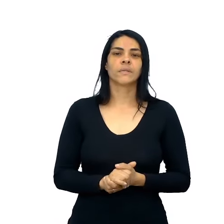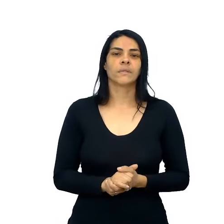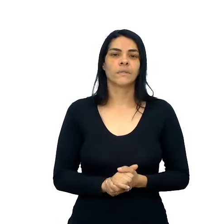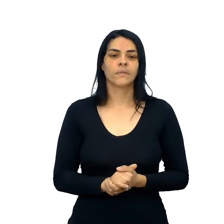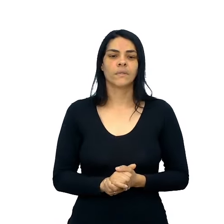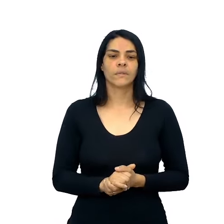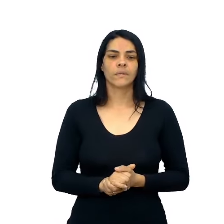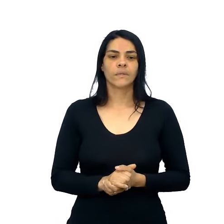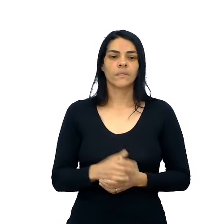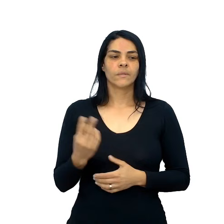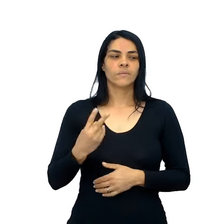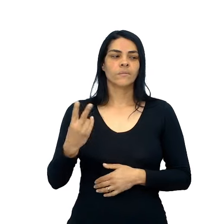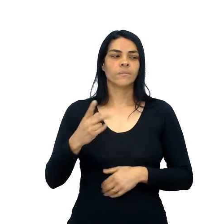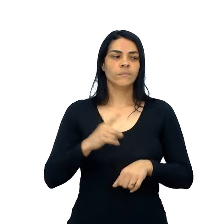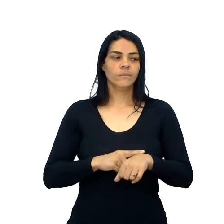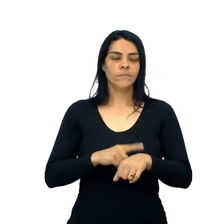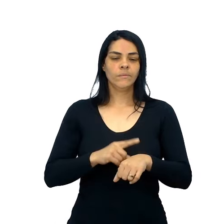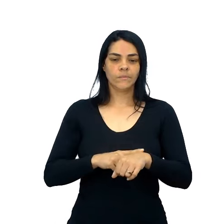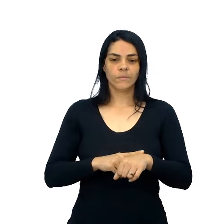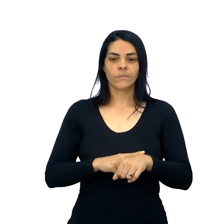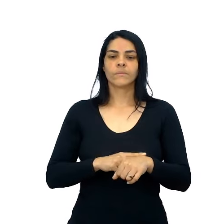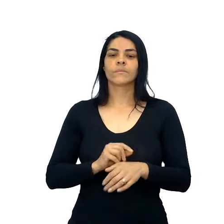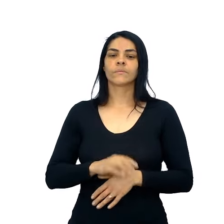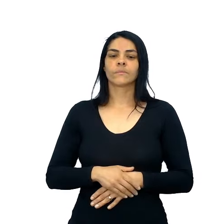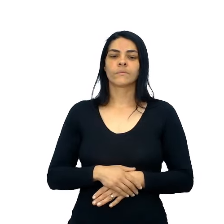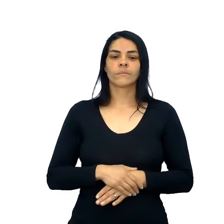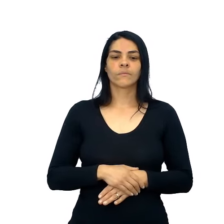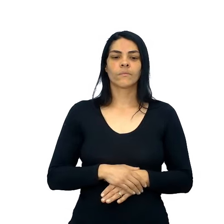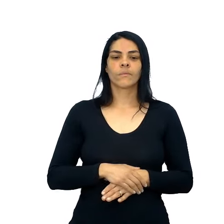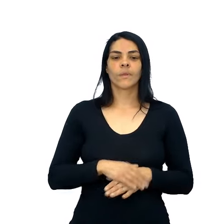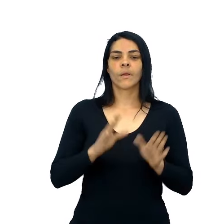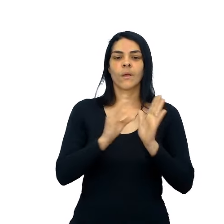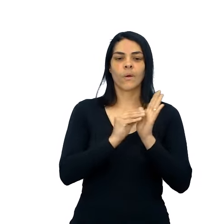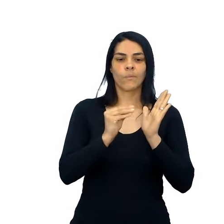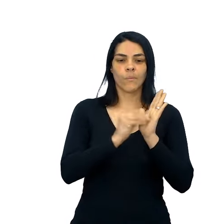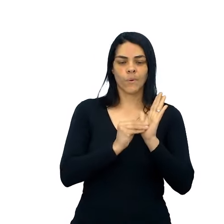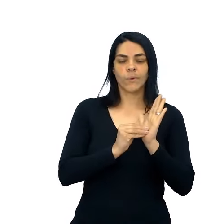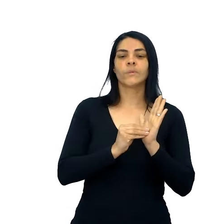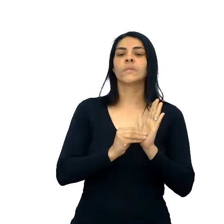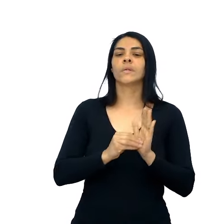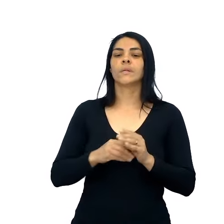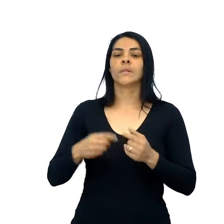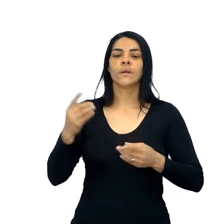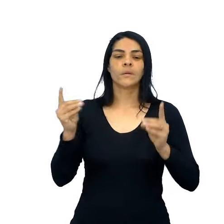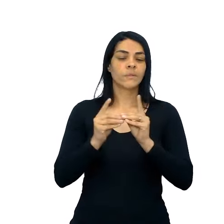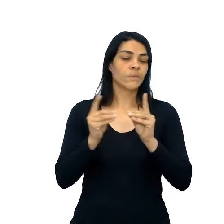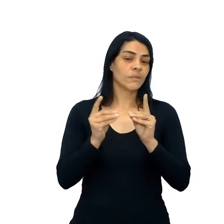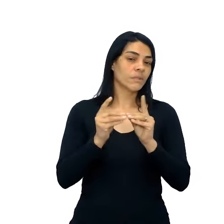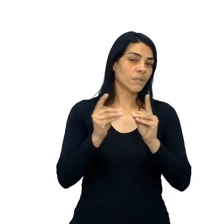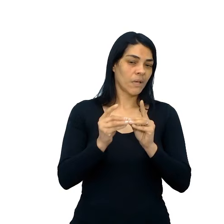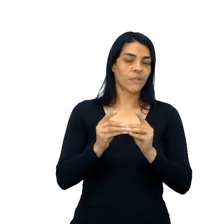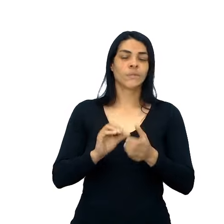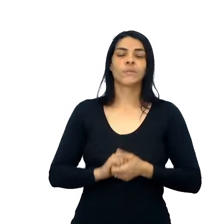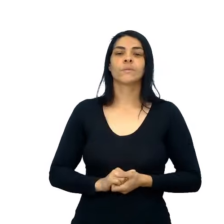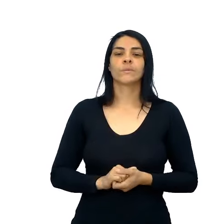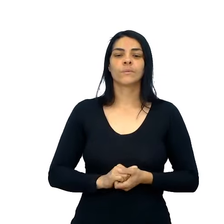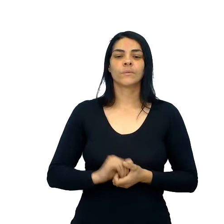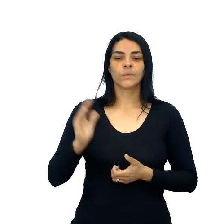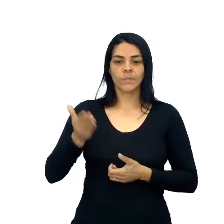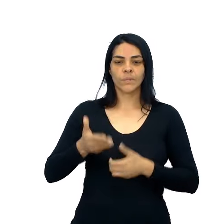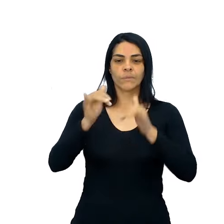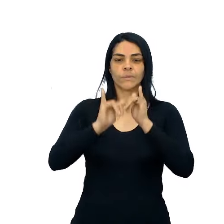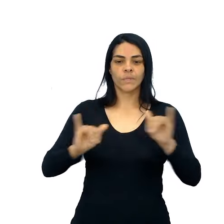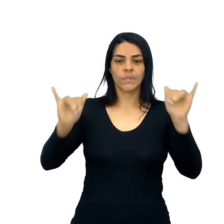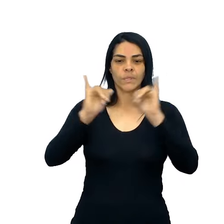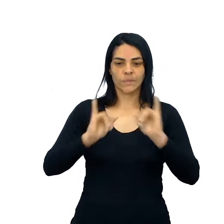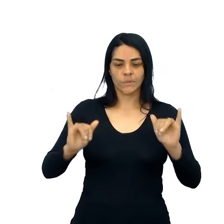neste segundo momento, esse modelo didático apresentado pelos autores citados, né? Por Dawes, Kanon e DeCandio. De acordo